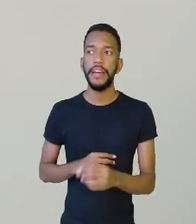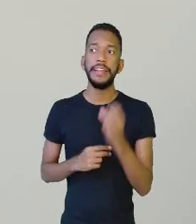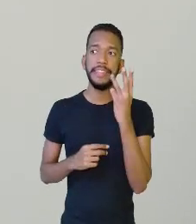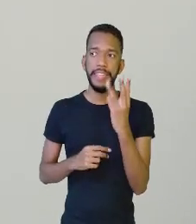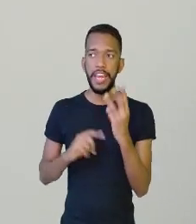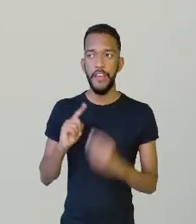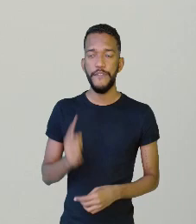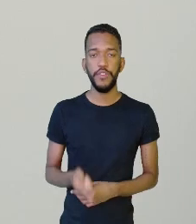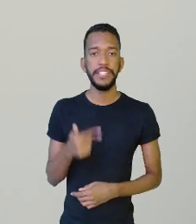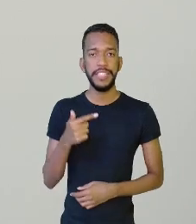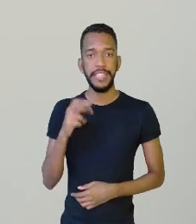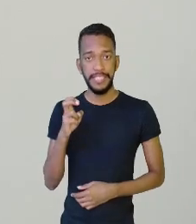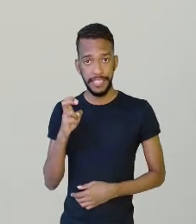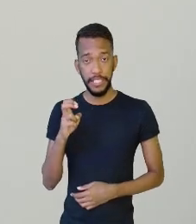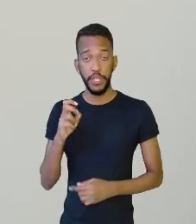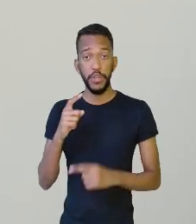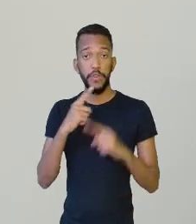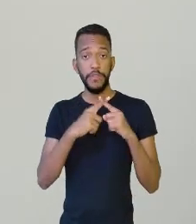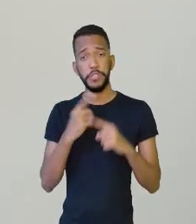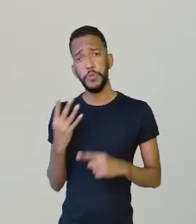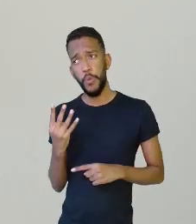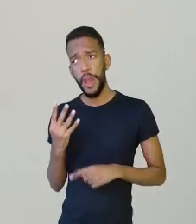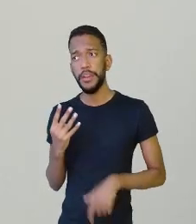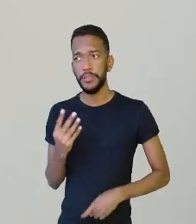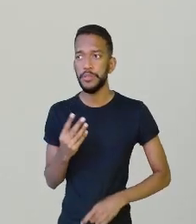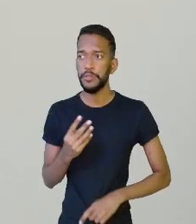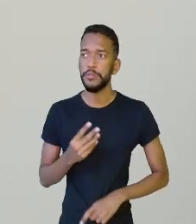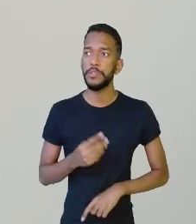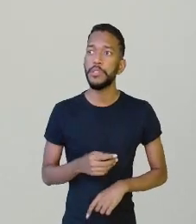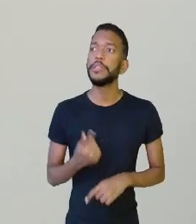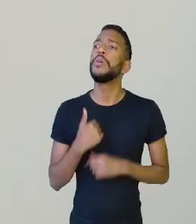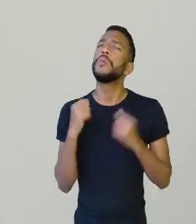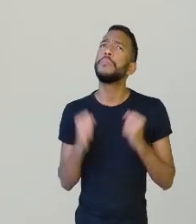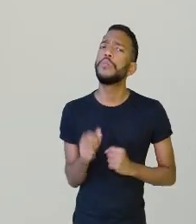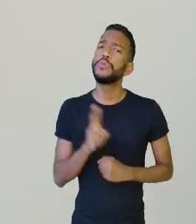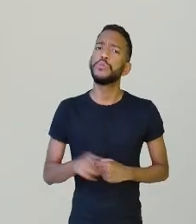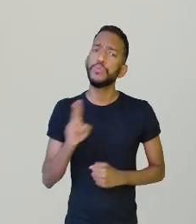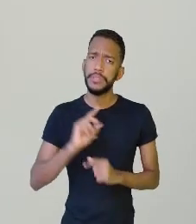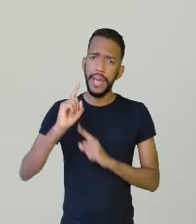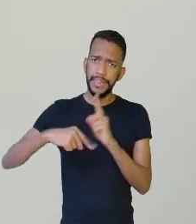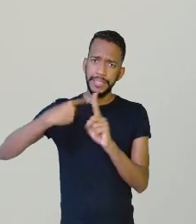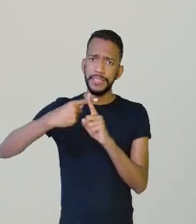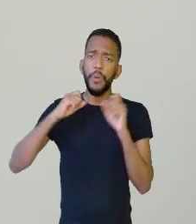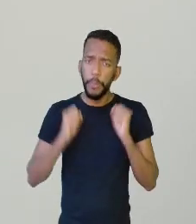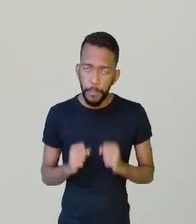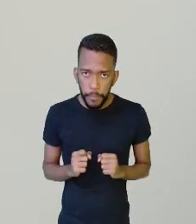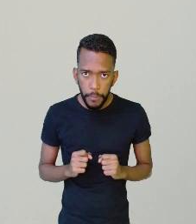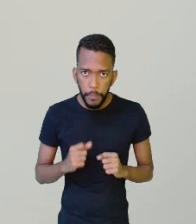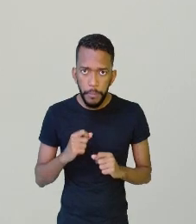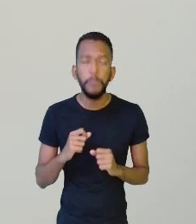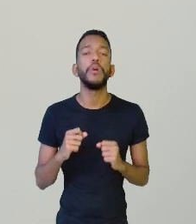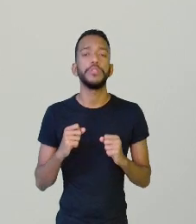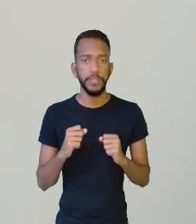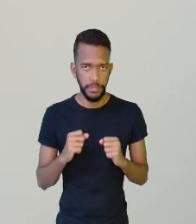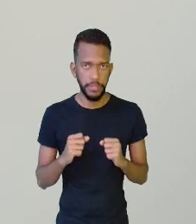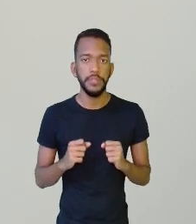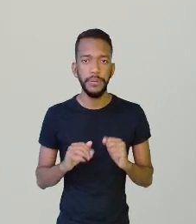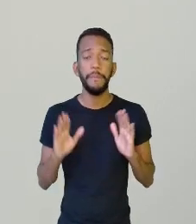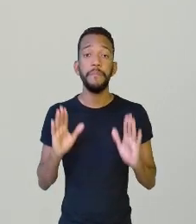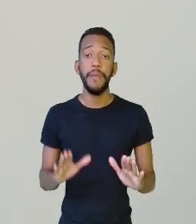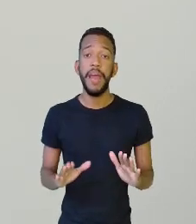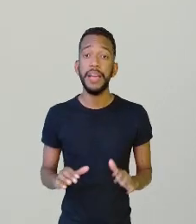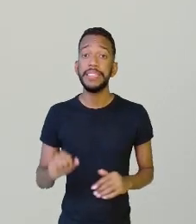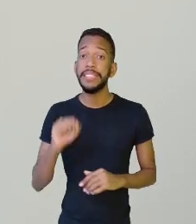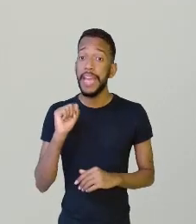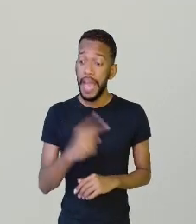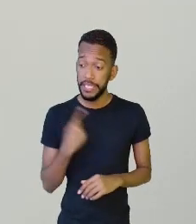3,75 vezes 4. Vou repetir. Professora, eu posso utilizar uma adição? Pode. Mas